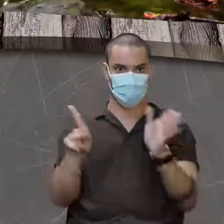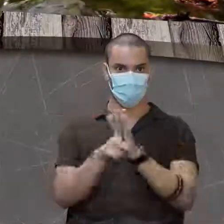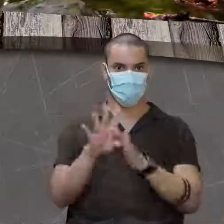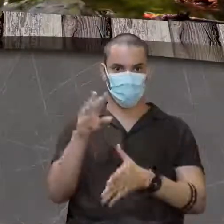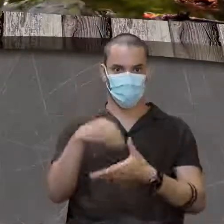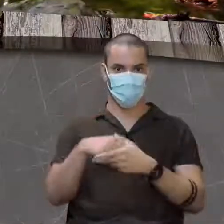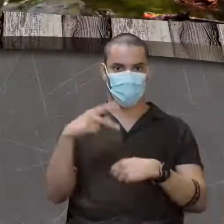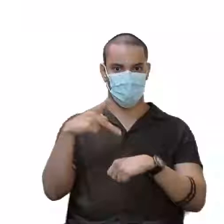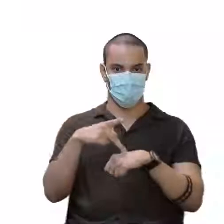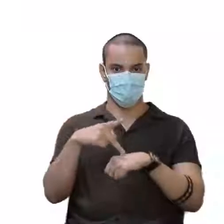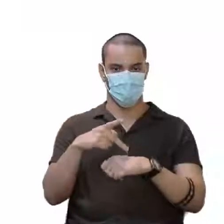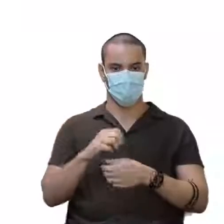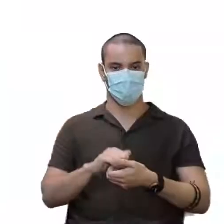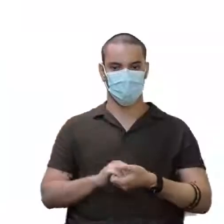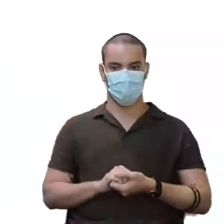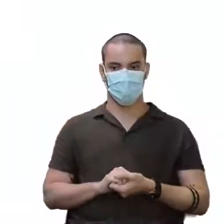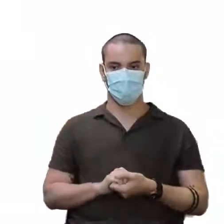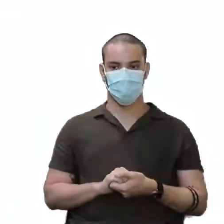Olha lá no quadro.